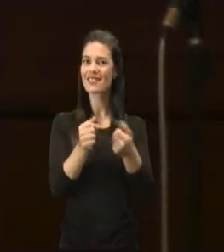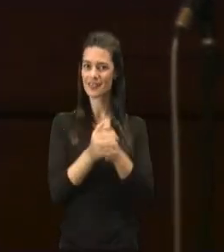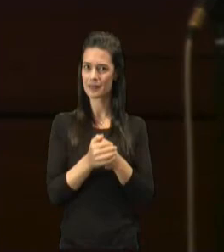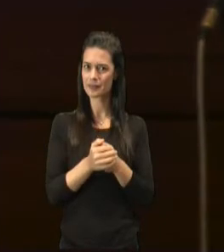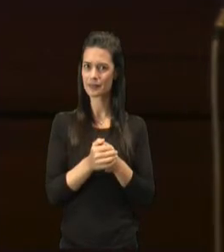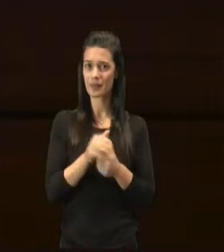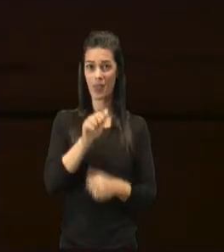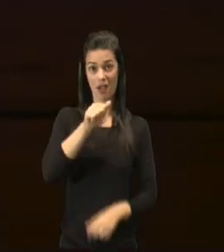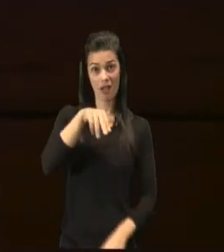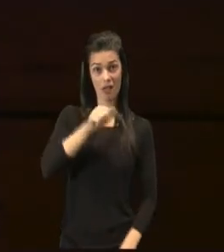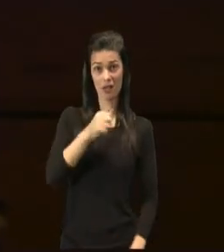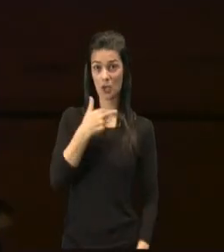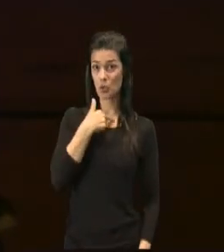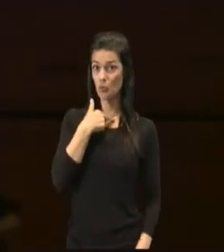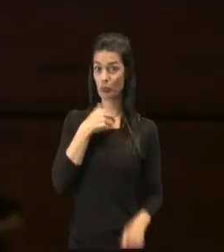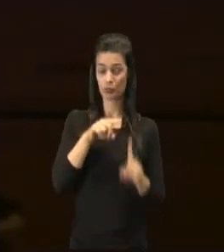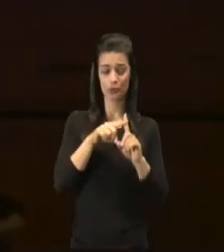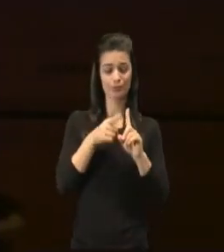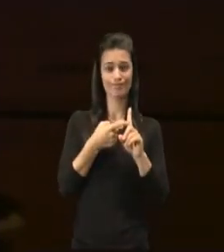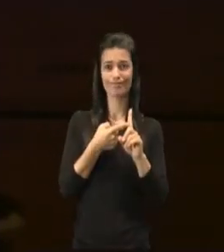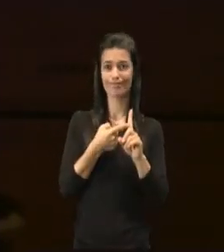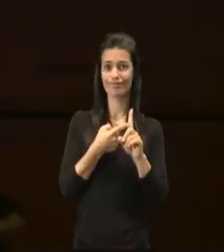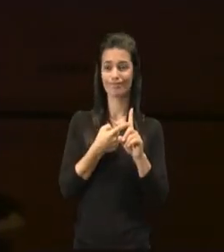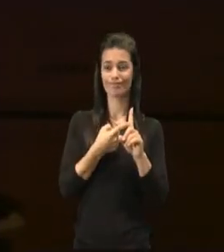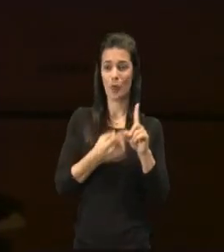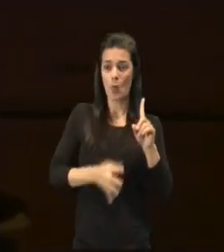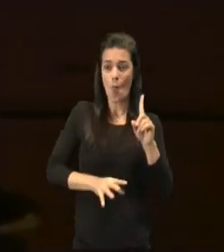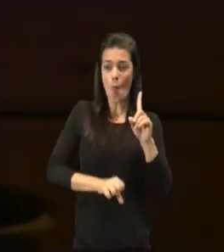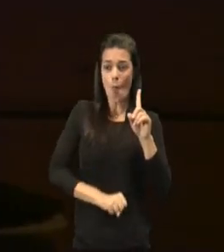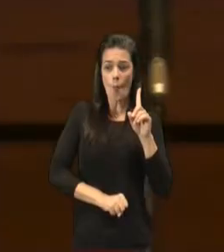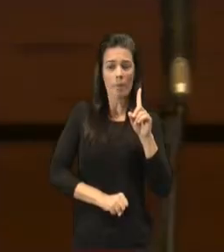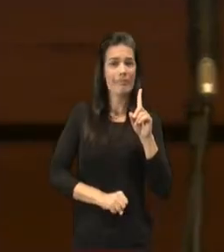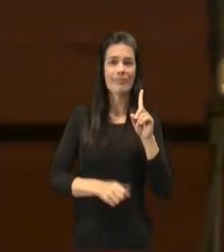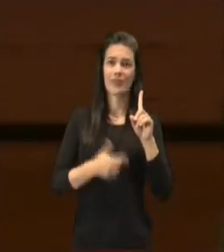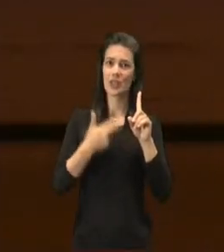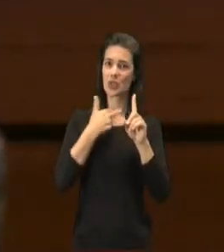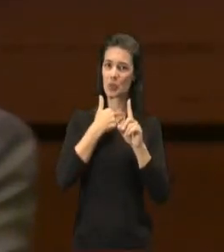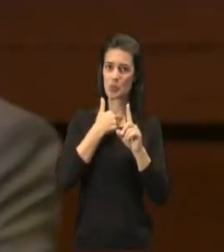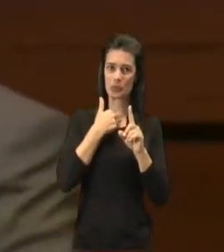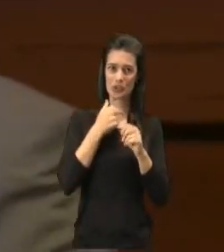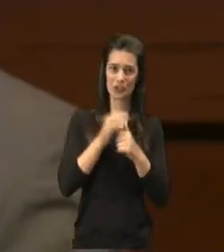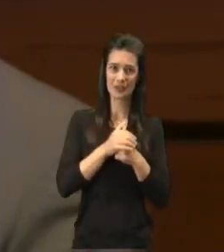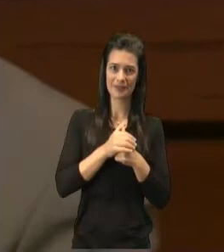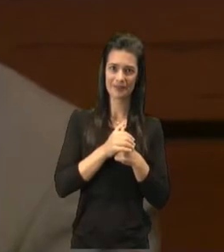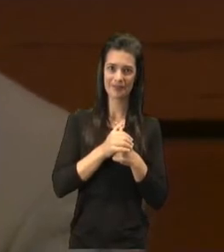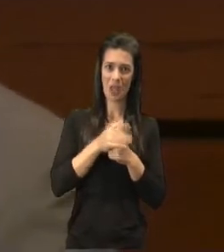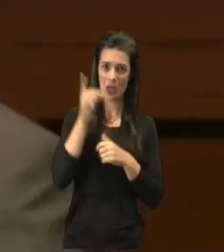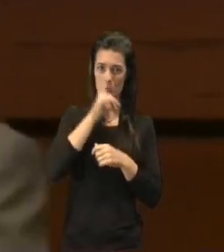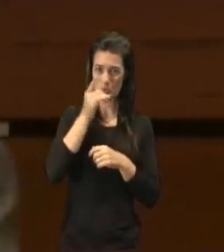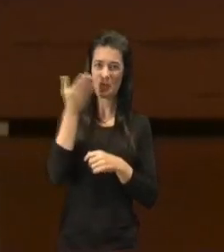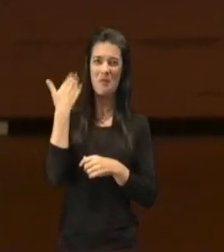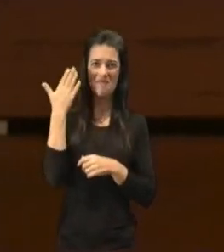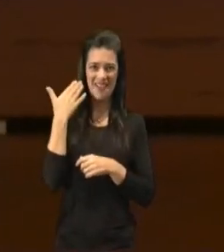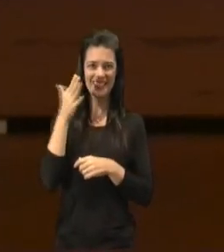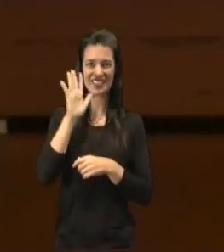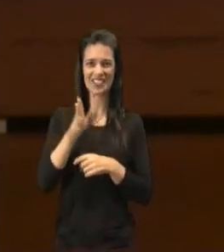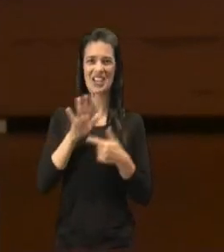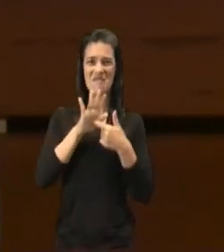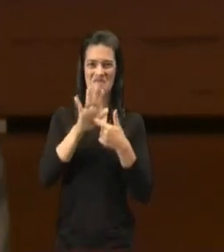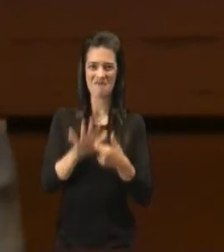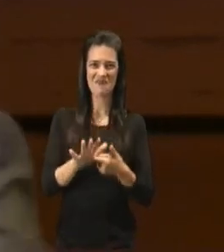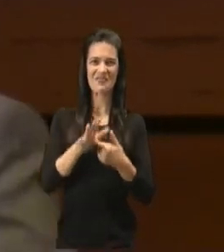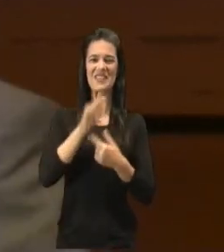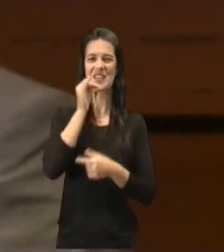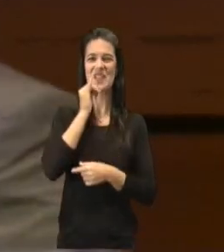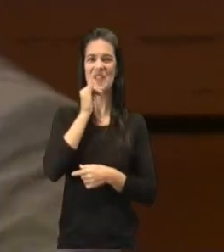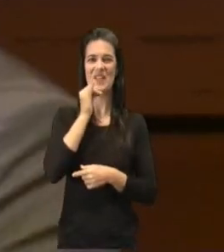Ana não podia ter filho, ela era estéril. Eu falei sobre isso no domingo próximo passado pela manhã, citei este exemplo naquela construção que eu